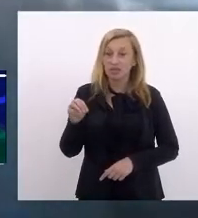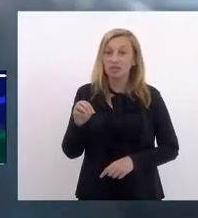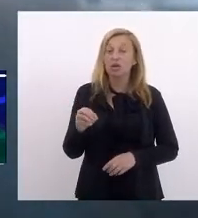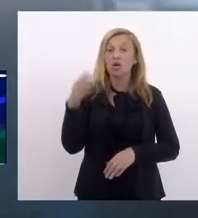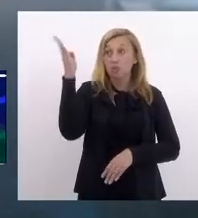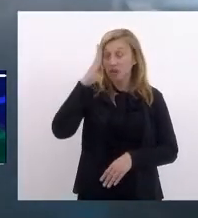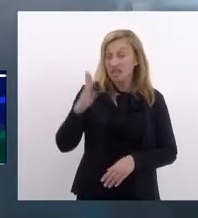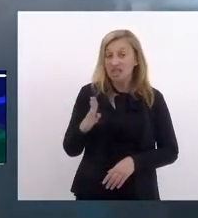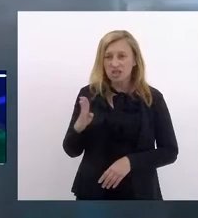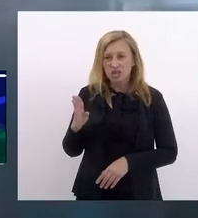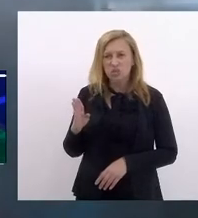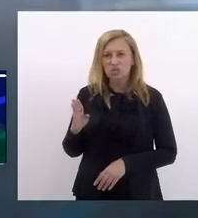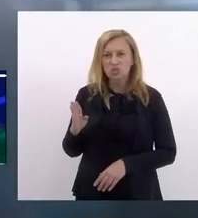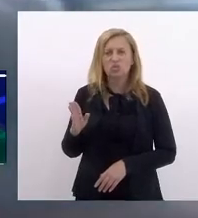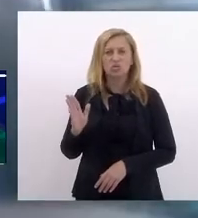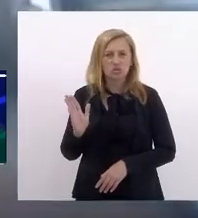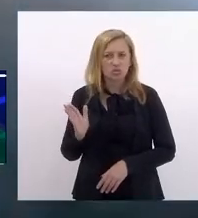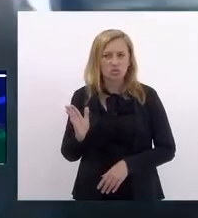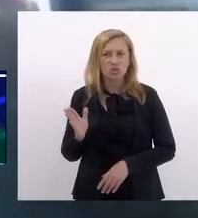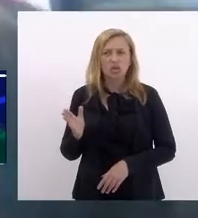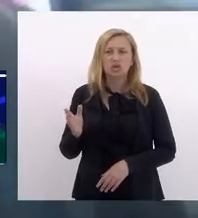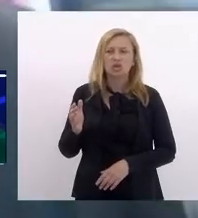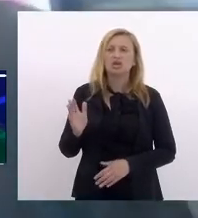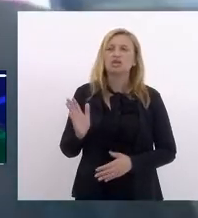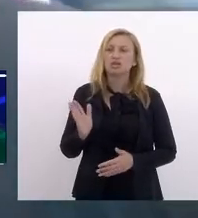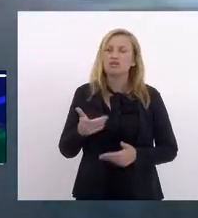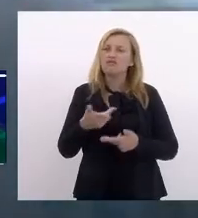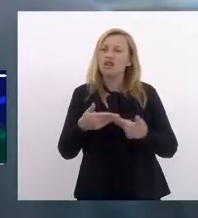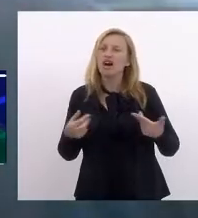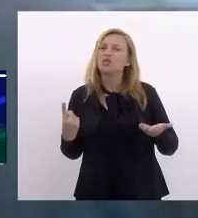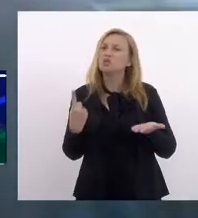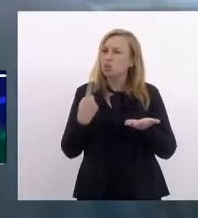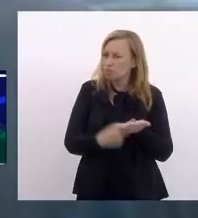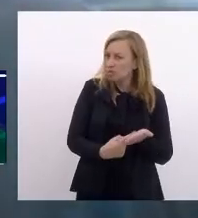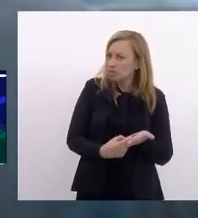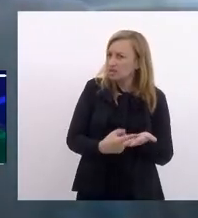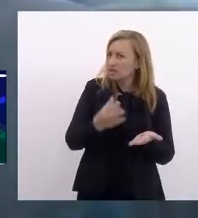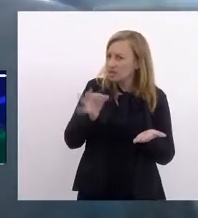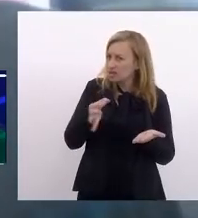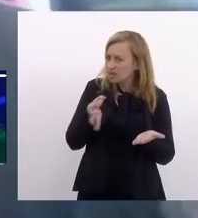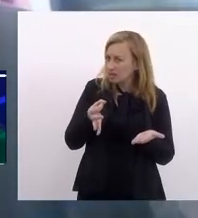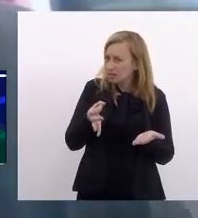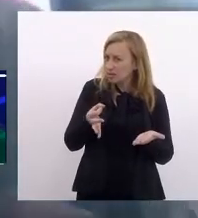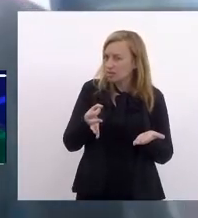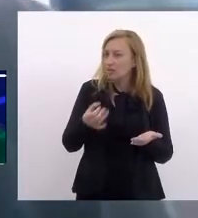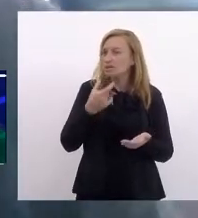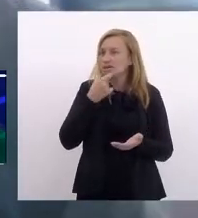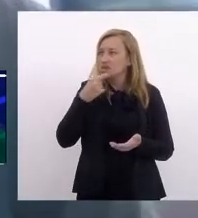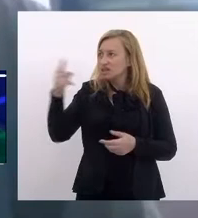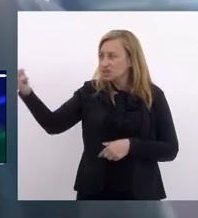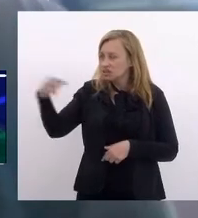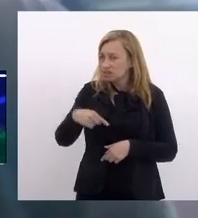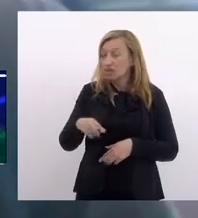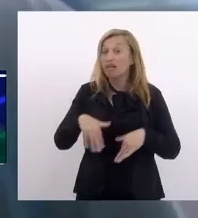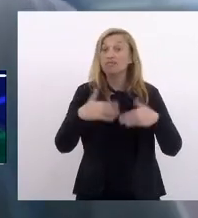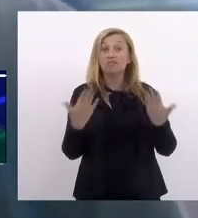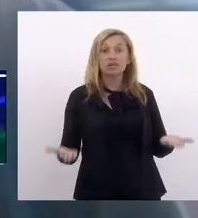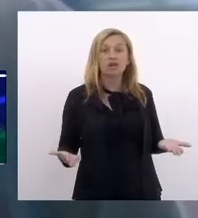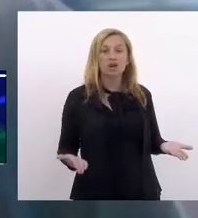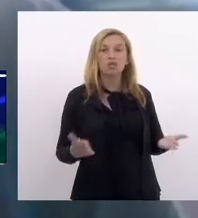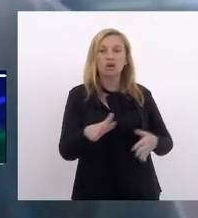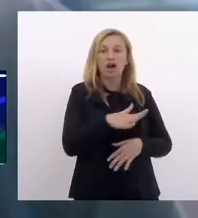Brasil, recentemente em Glasgow, assumiu uma série de compromissos, literalmente, para inglês ver. Então, o